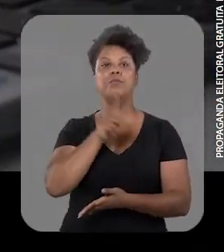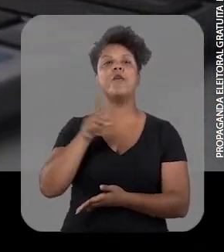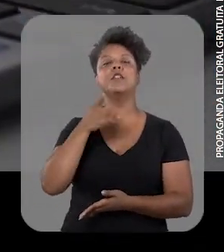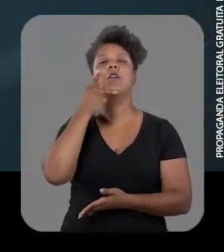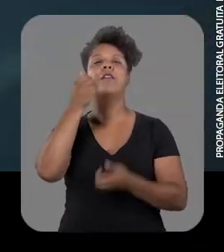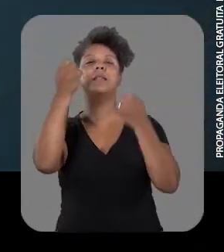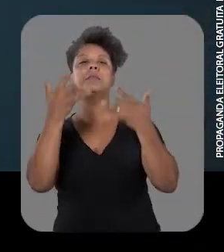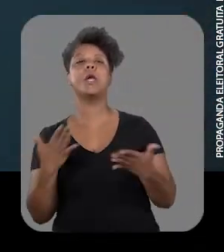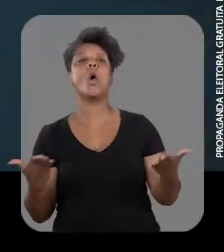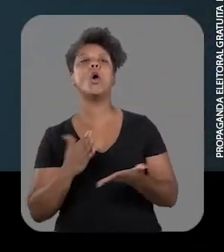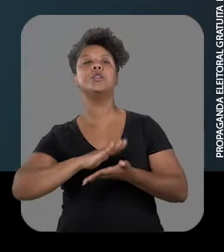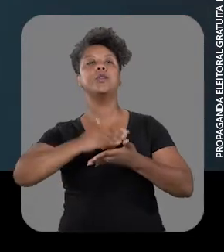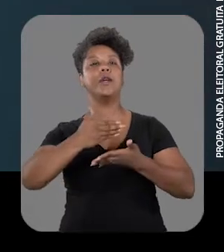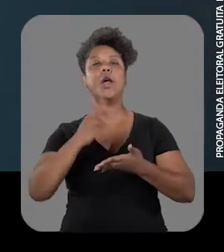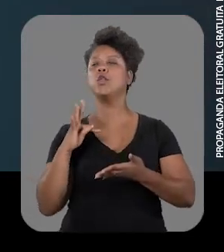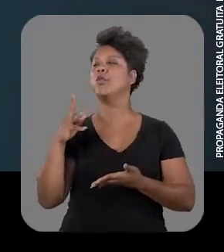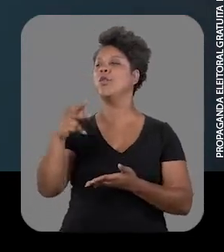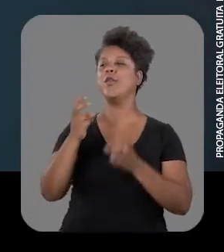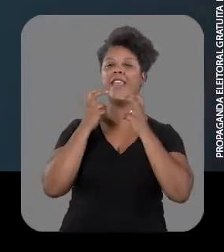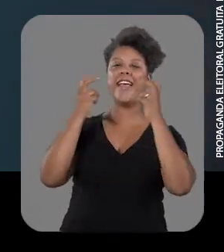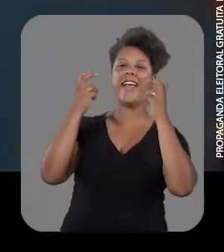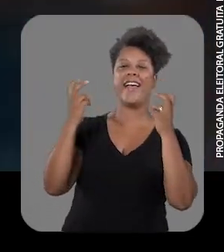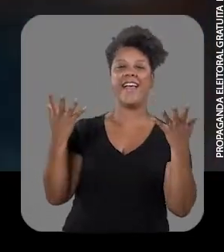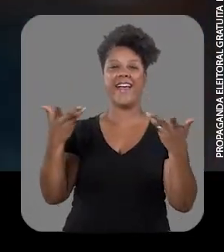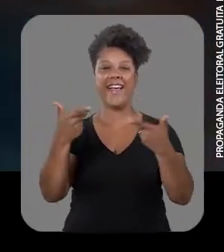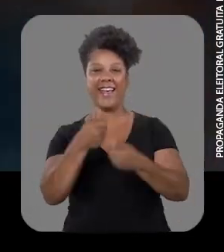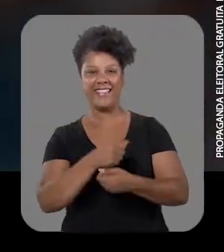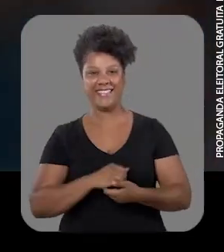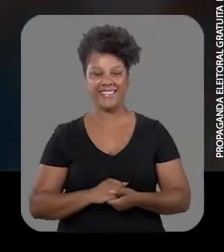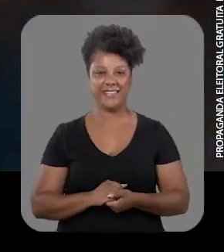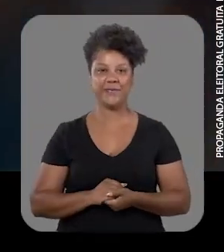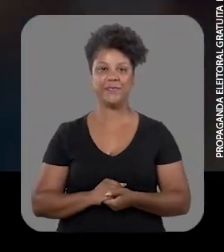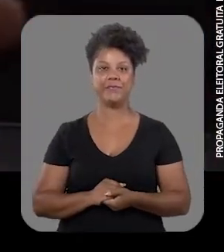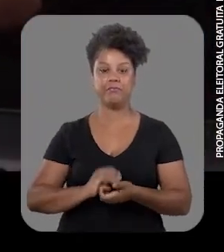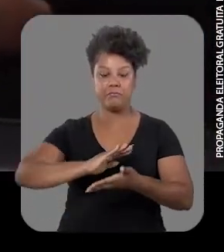sua mesa. Aí a professora só fala, hoje a gente vai usar Chromebook. Todo mundo fala,